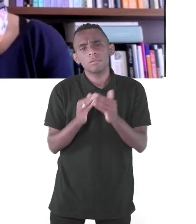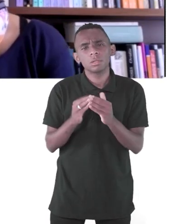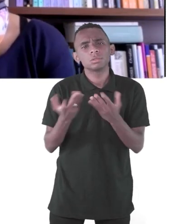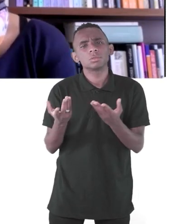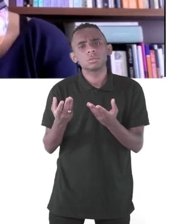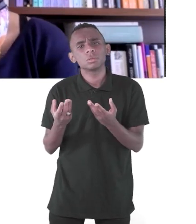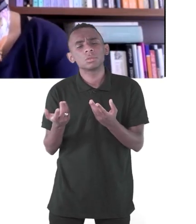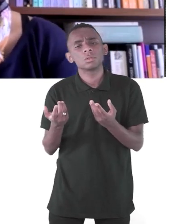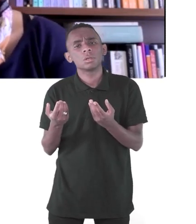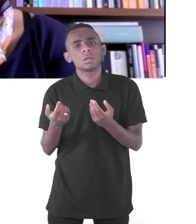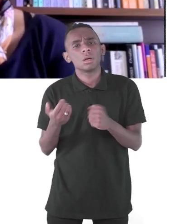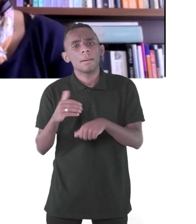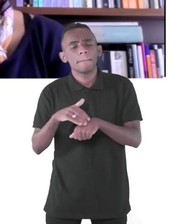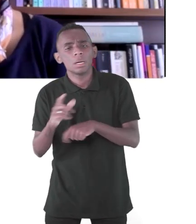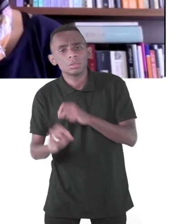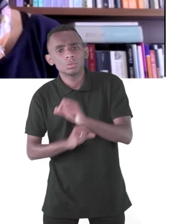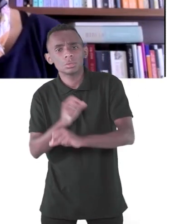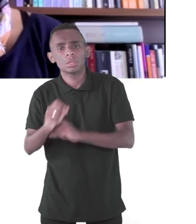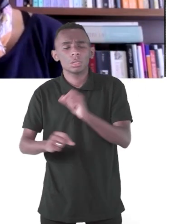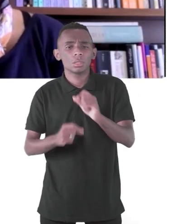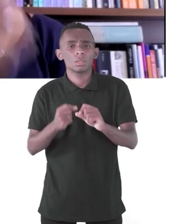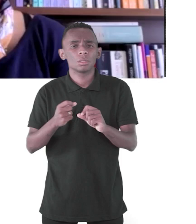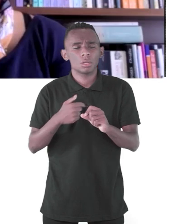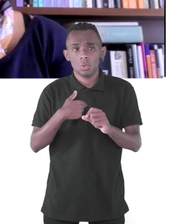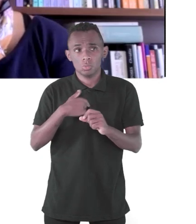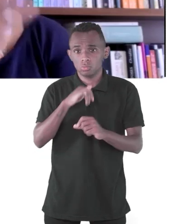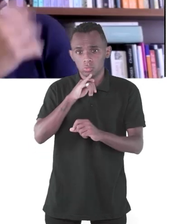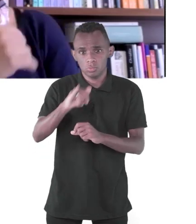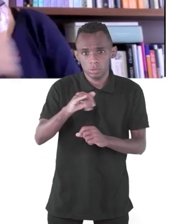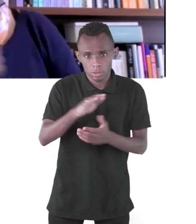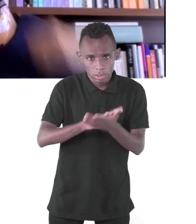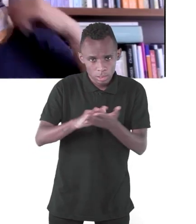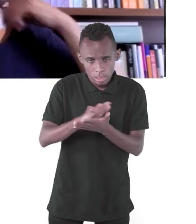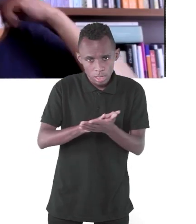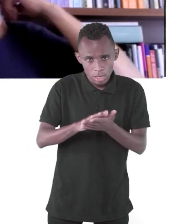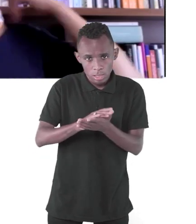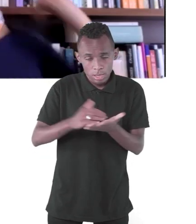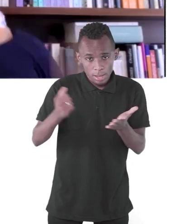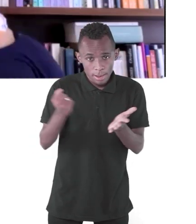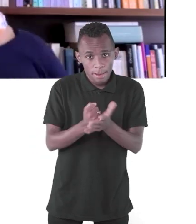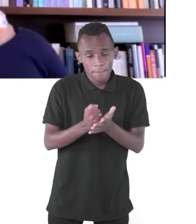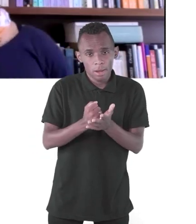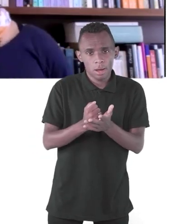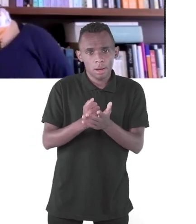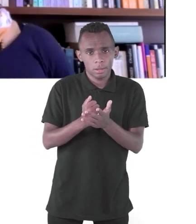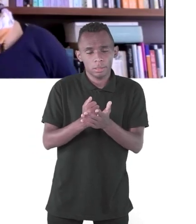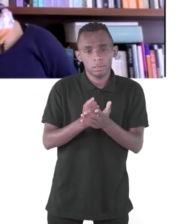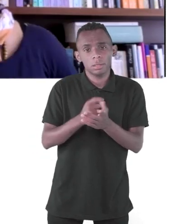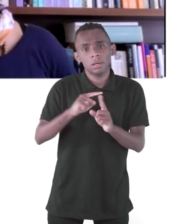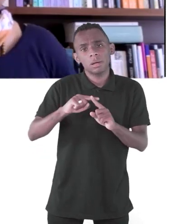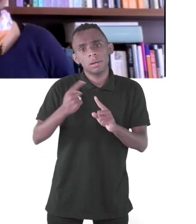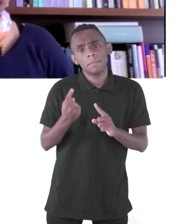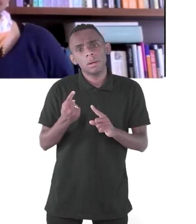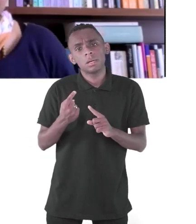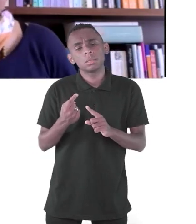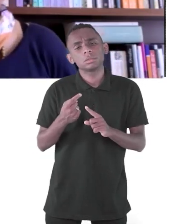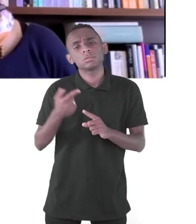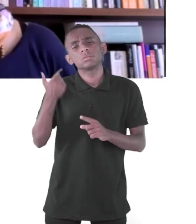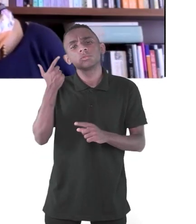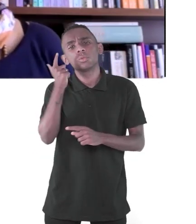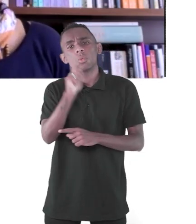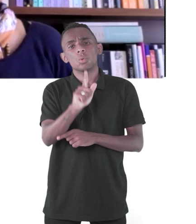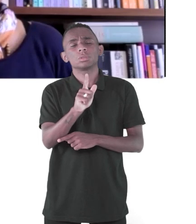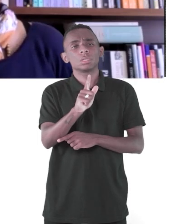periferias, nas favelas, uma música mais... Enfim, não vou nem dizer qual o nome do gênero, hip hop nem nada. Mas o que